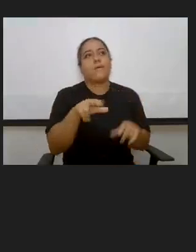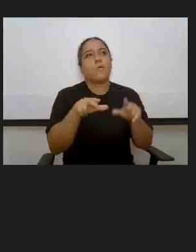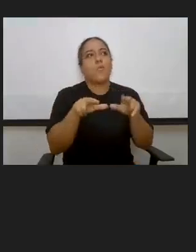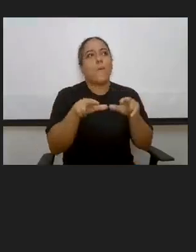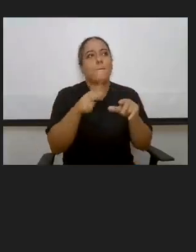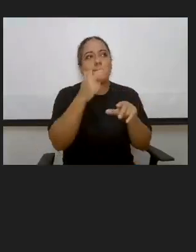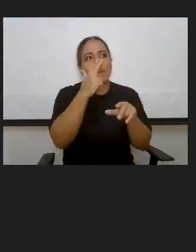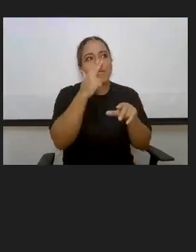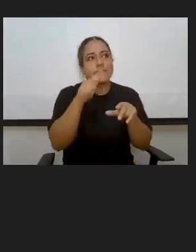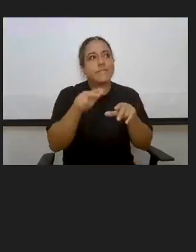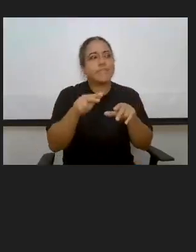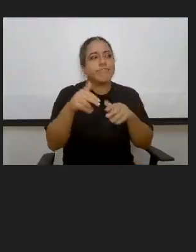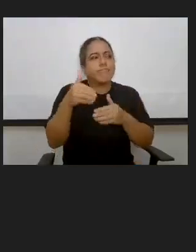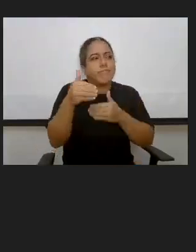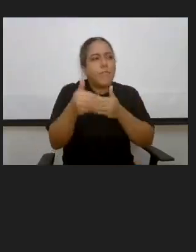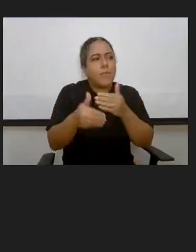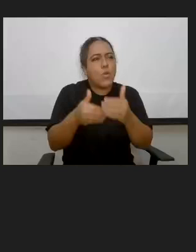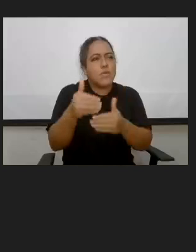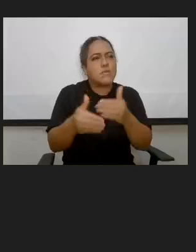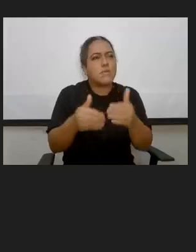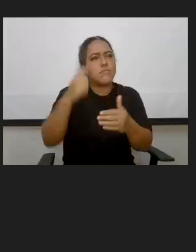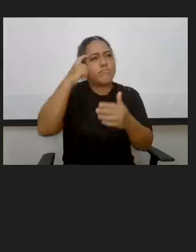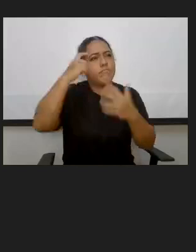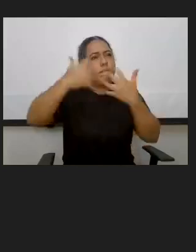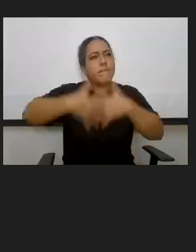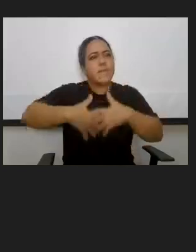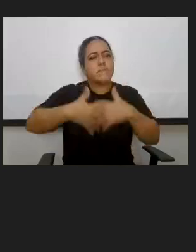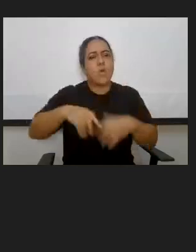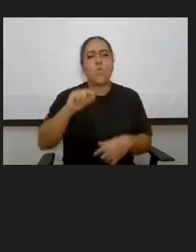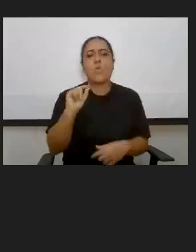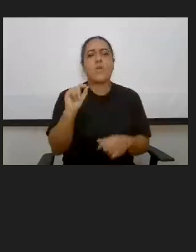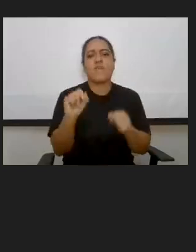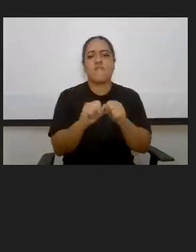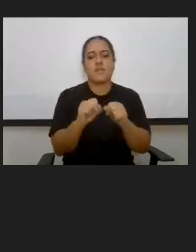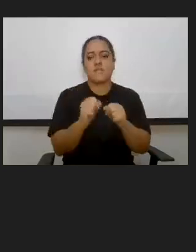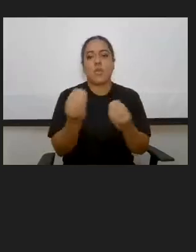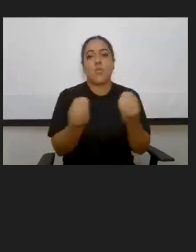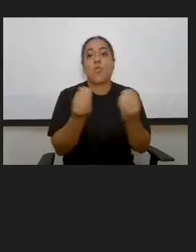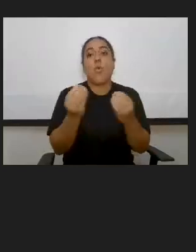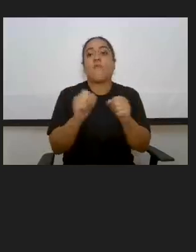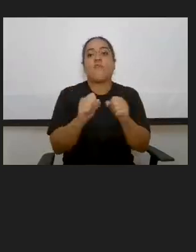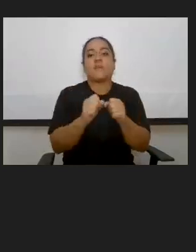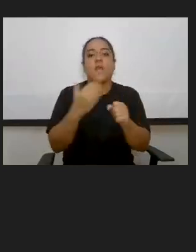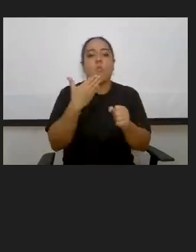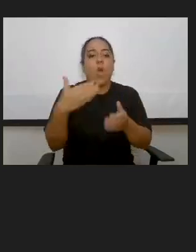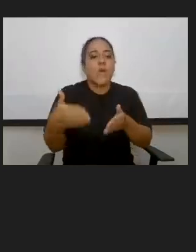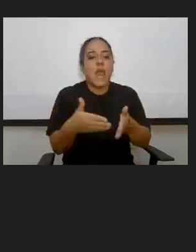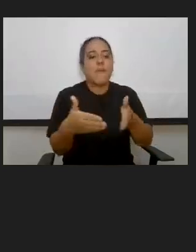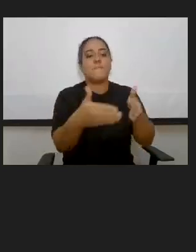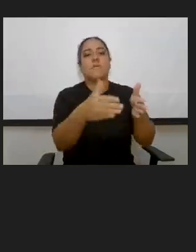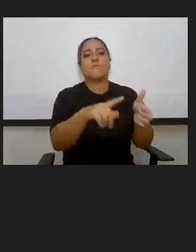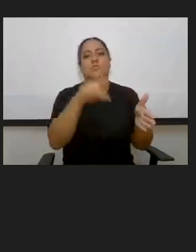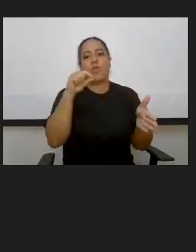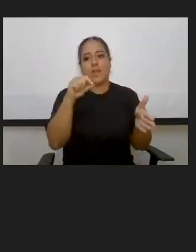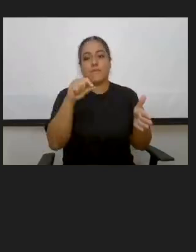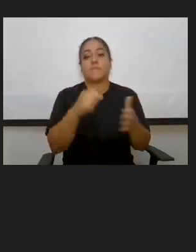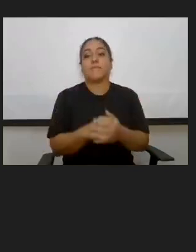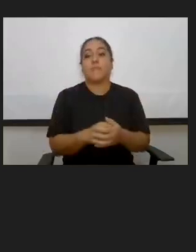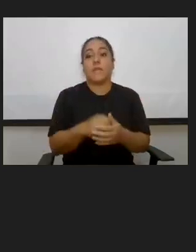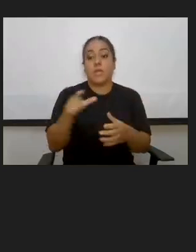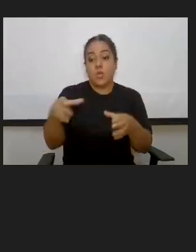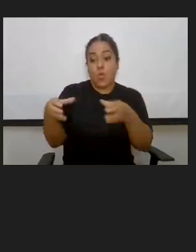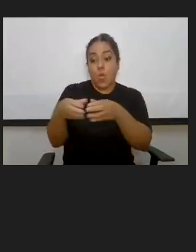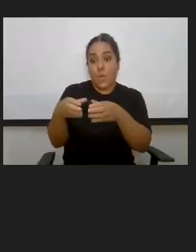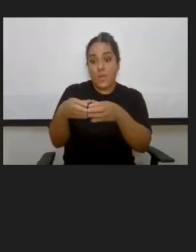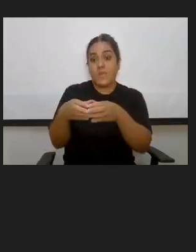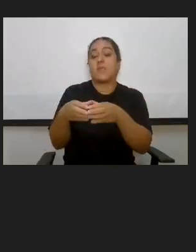num processo de pensar o que fazer, como fazer, que caminhos tomar. E o comitê de crise que